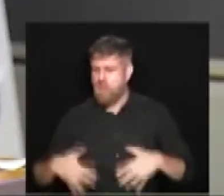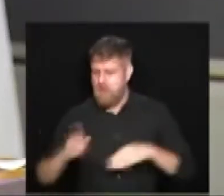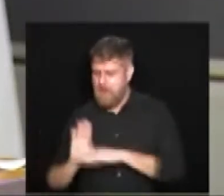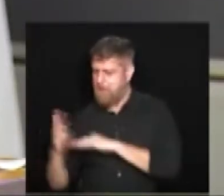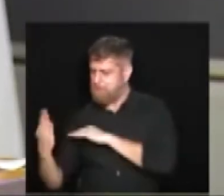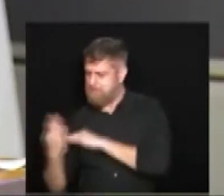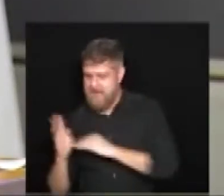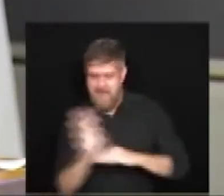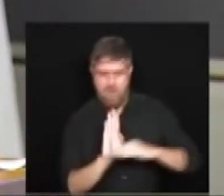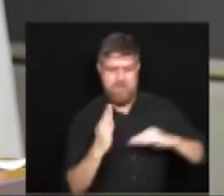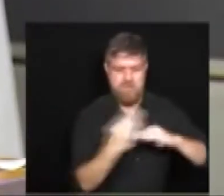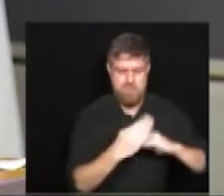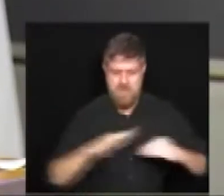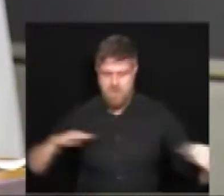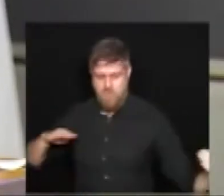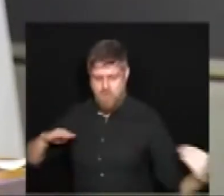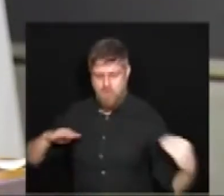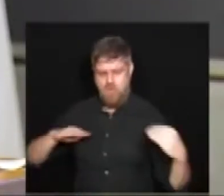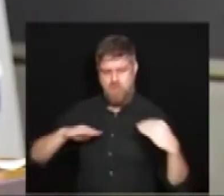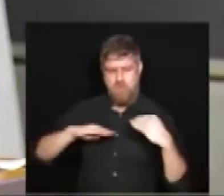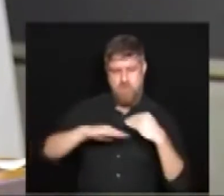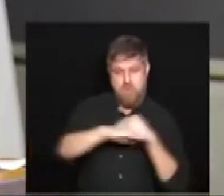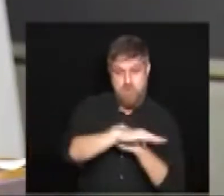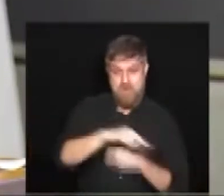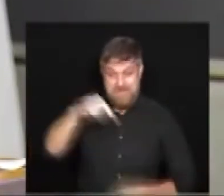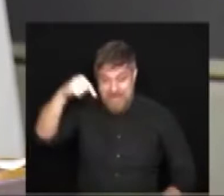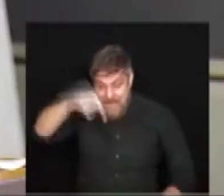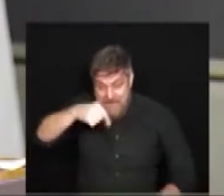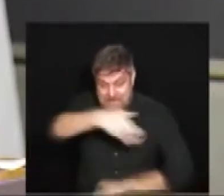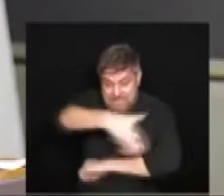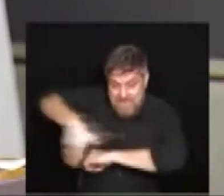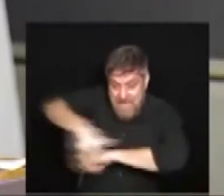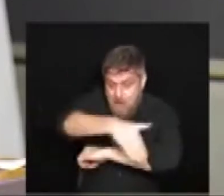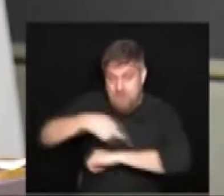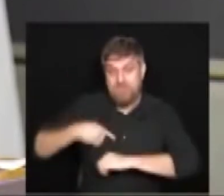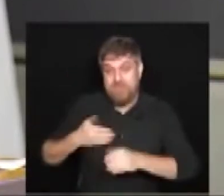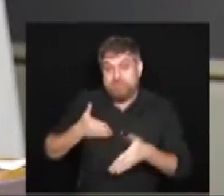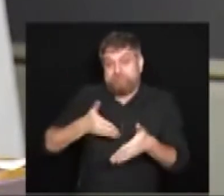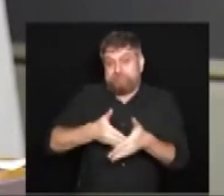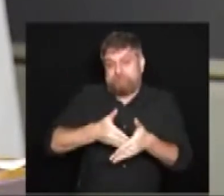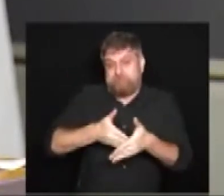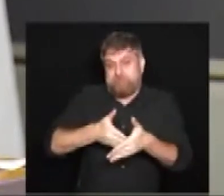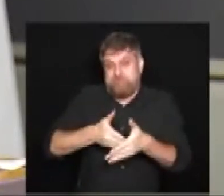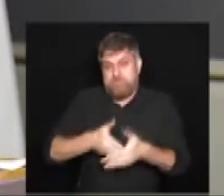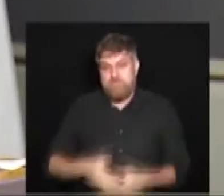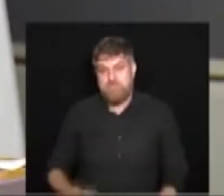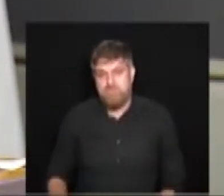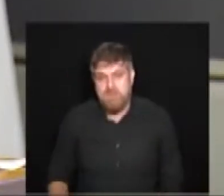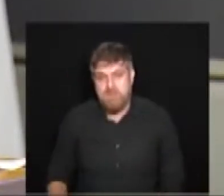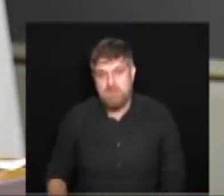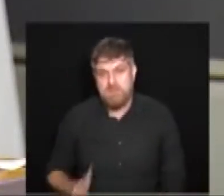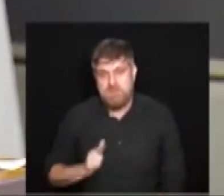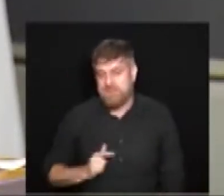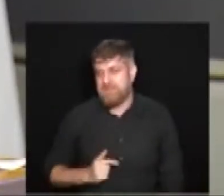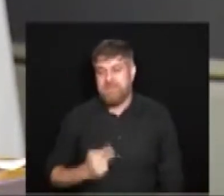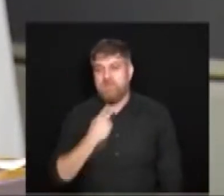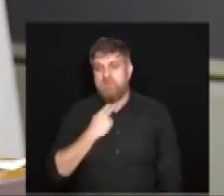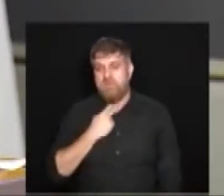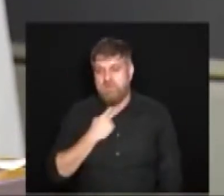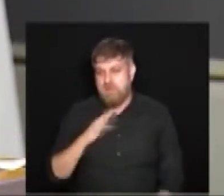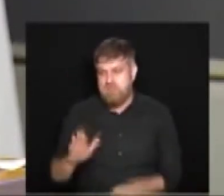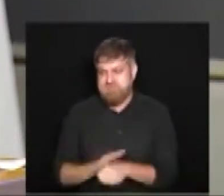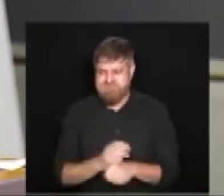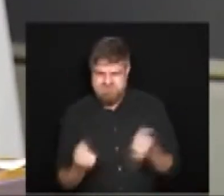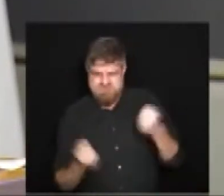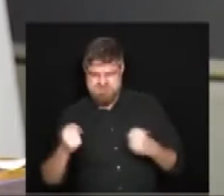outro, atingir o centro da cidade, para que essa dificuldade criada por esses bloqueios parciais